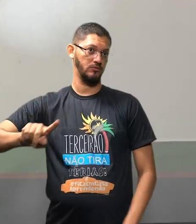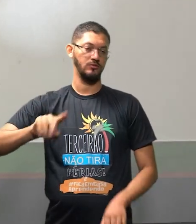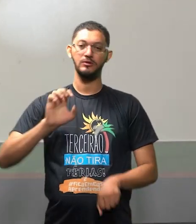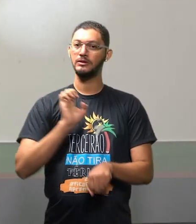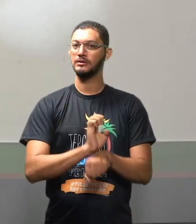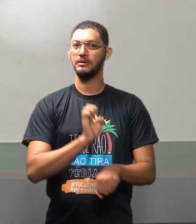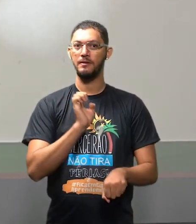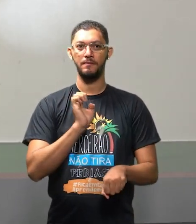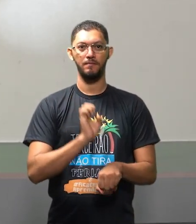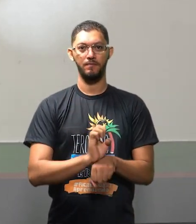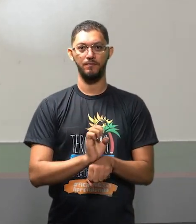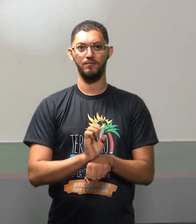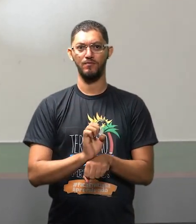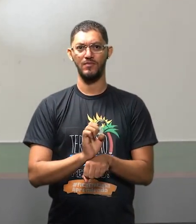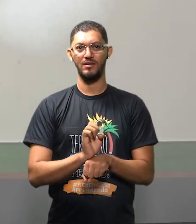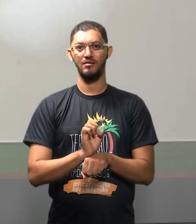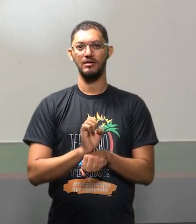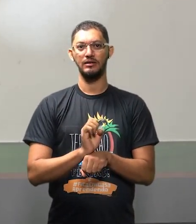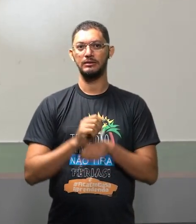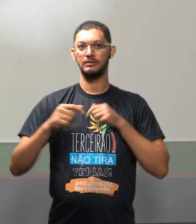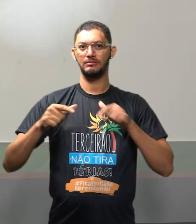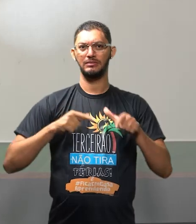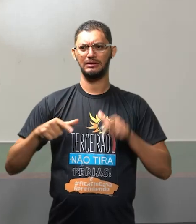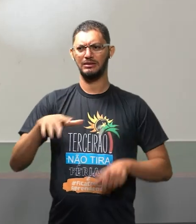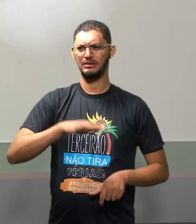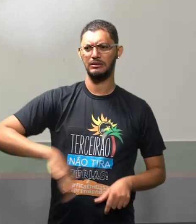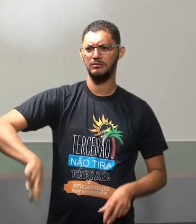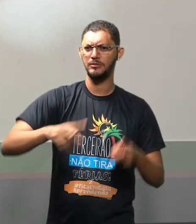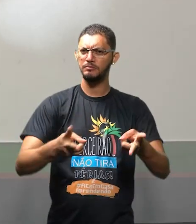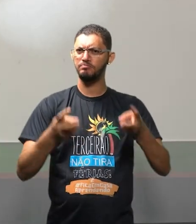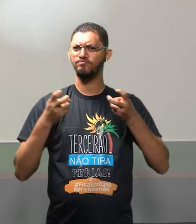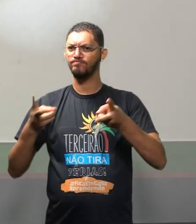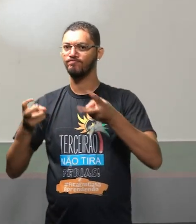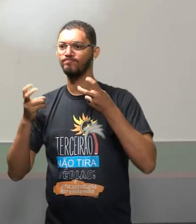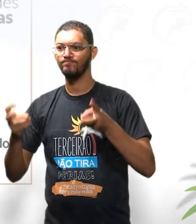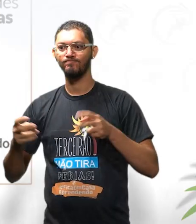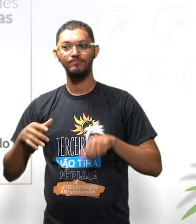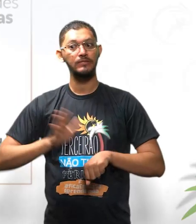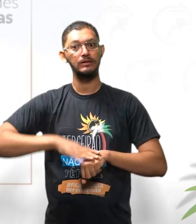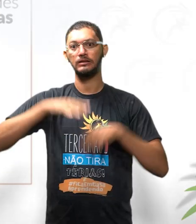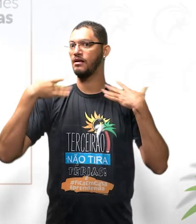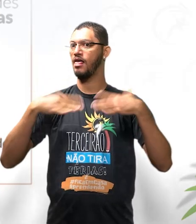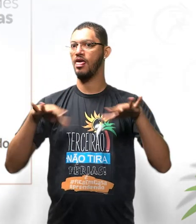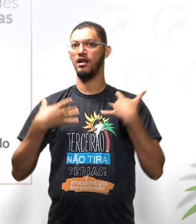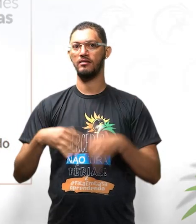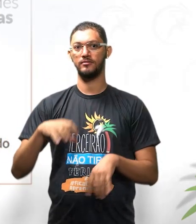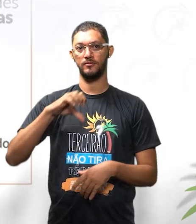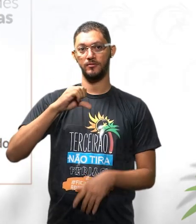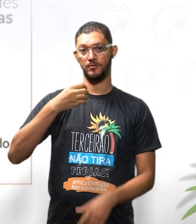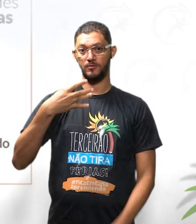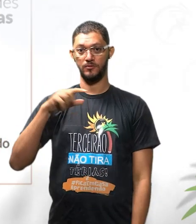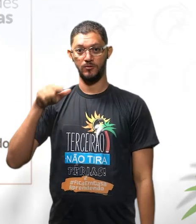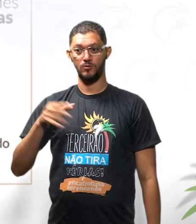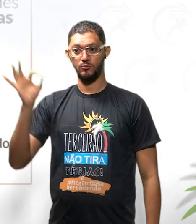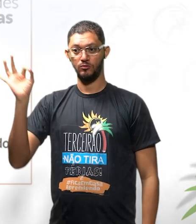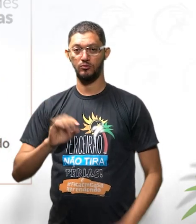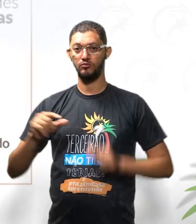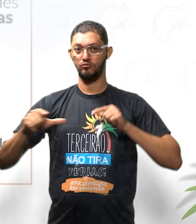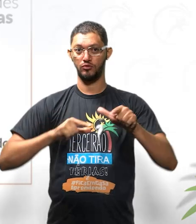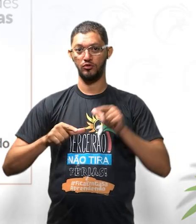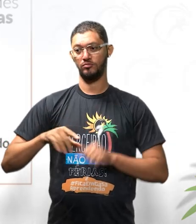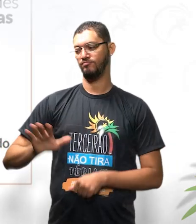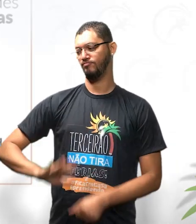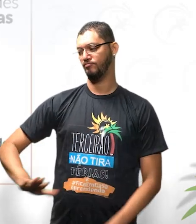os estados onde essa condição ela é mais visível, é mais notória. 94% do trabalho infantil